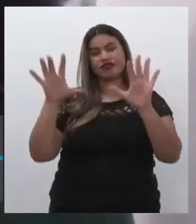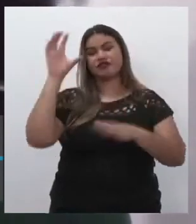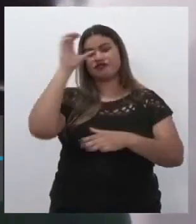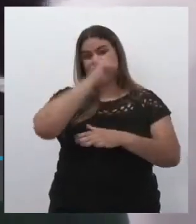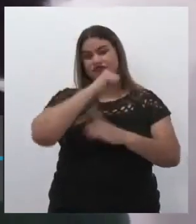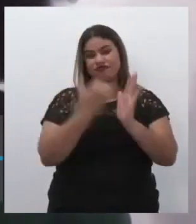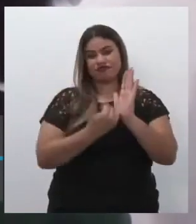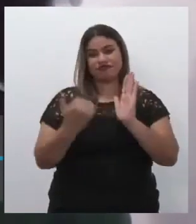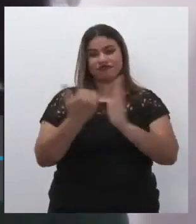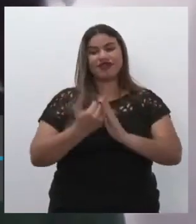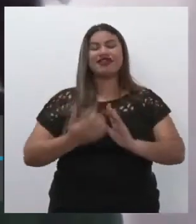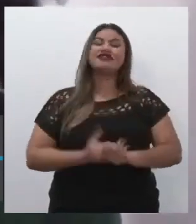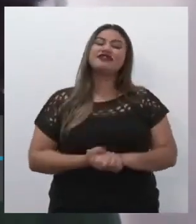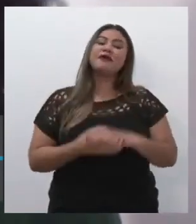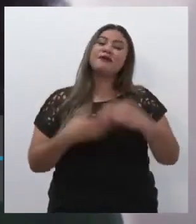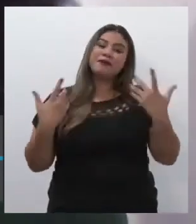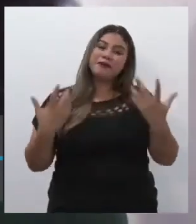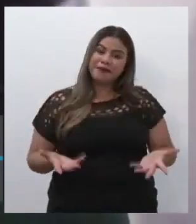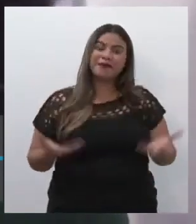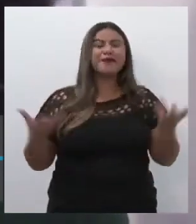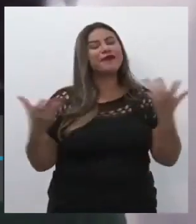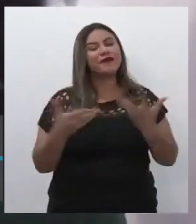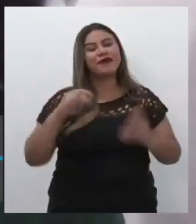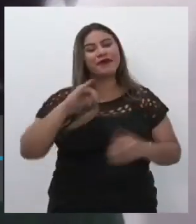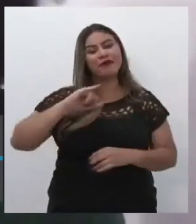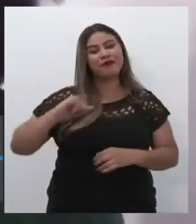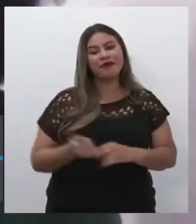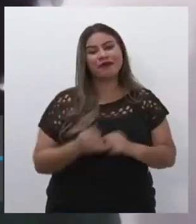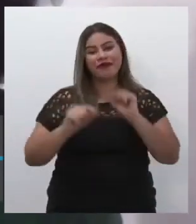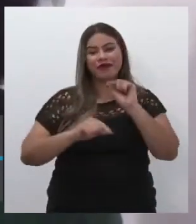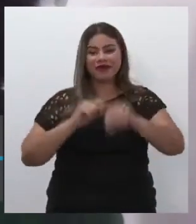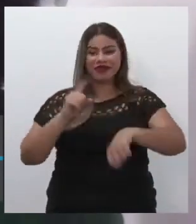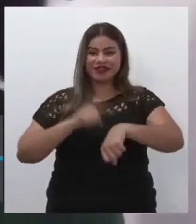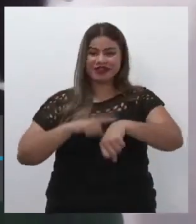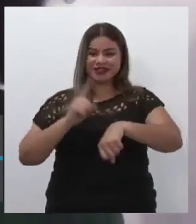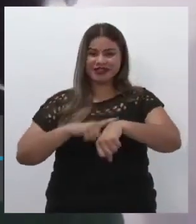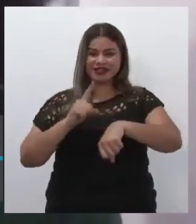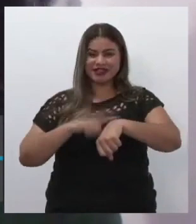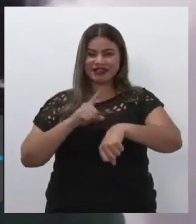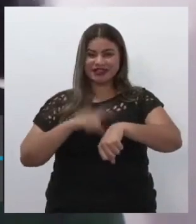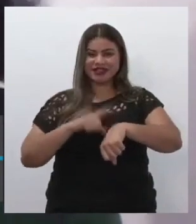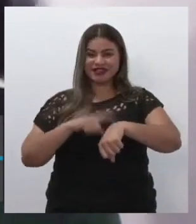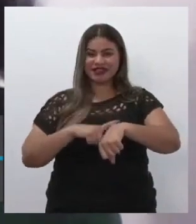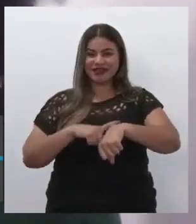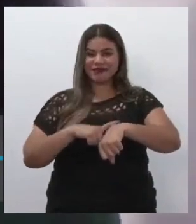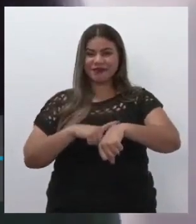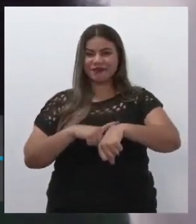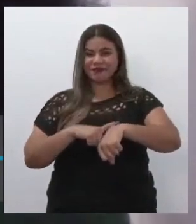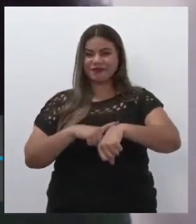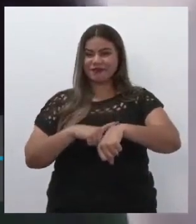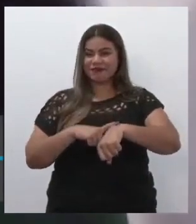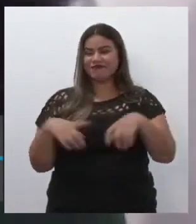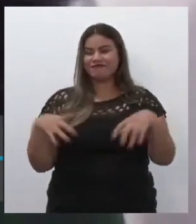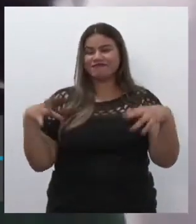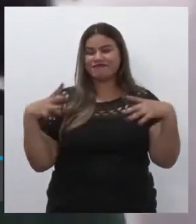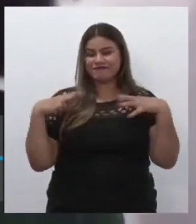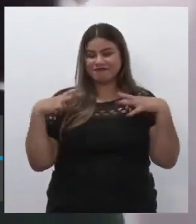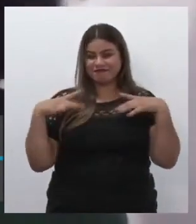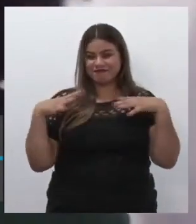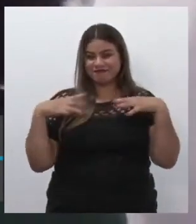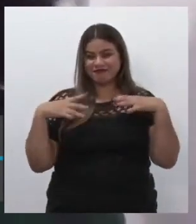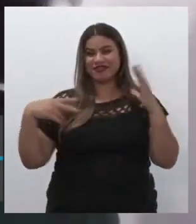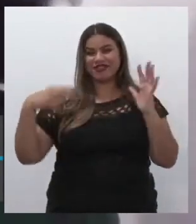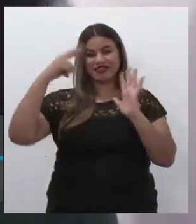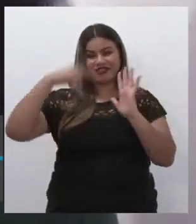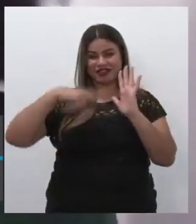Bom, hoje eu aproveitei que a gente está com um tempinho um pouquinho mais folgado e fiz a